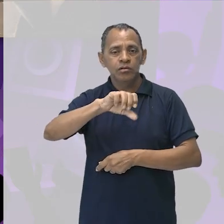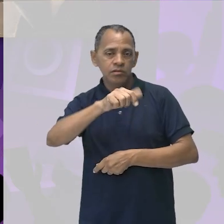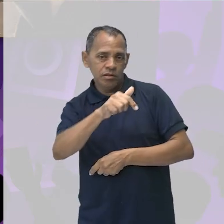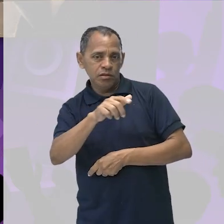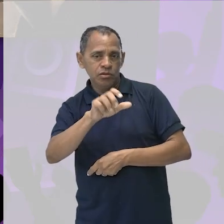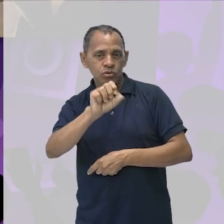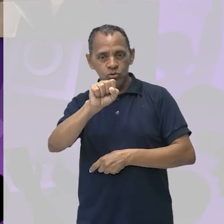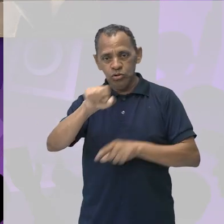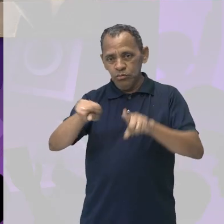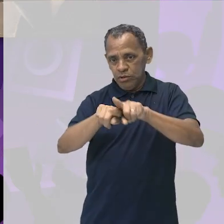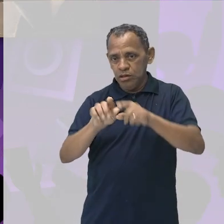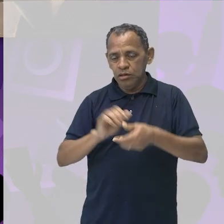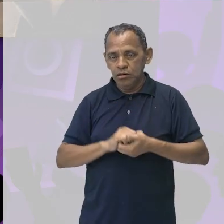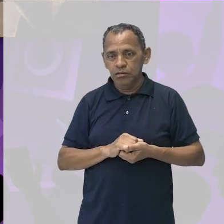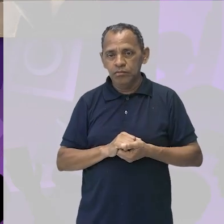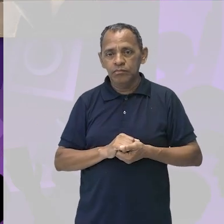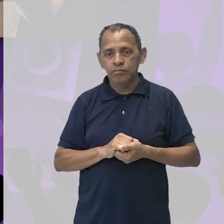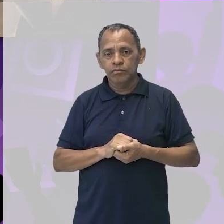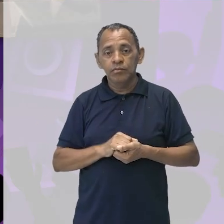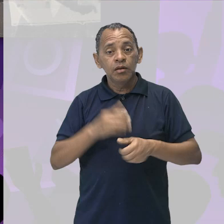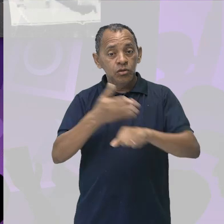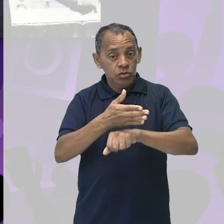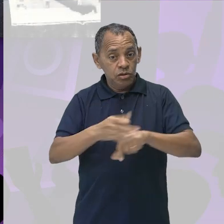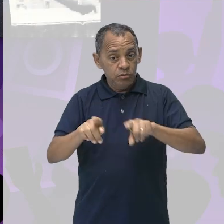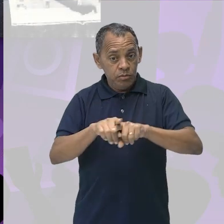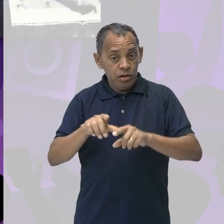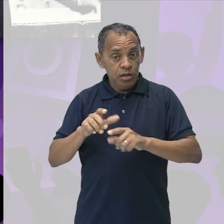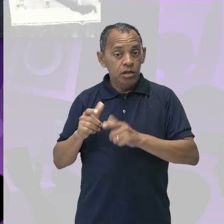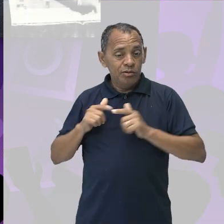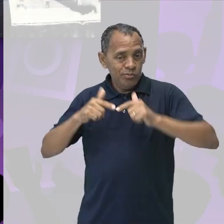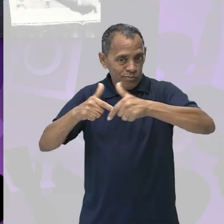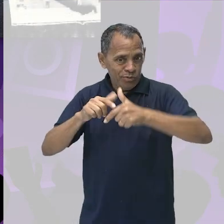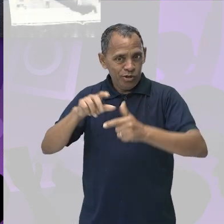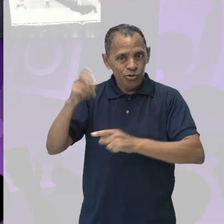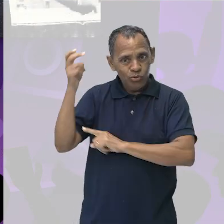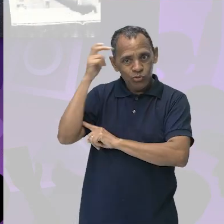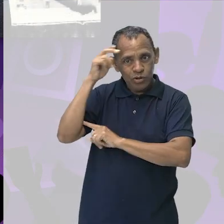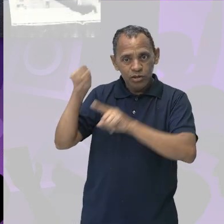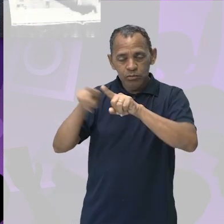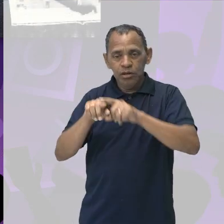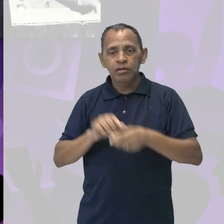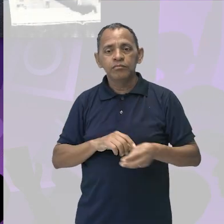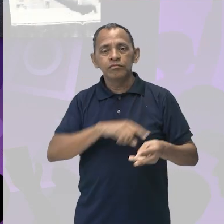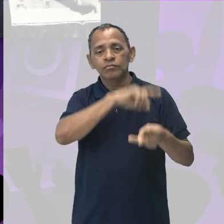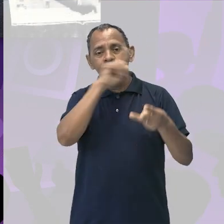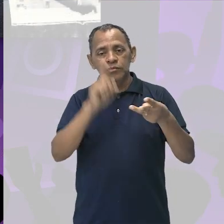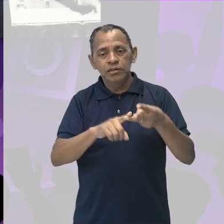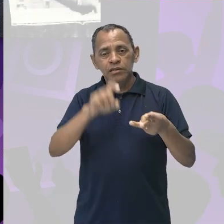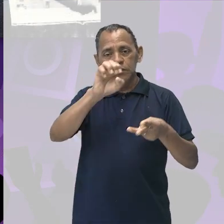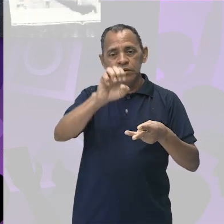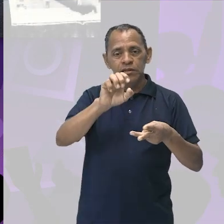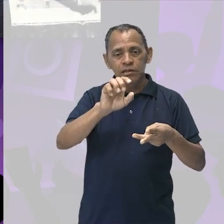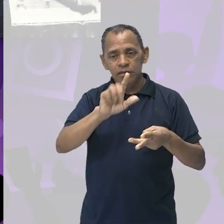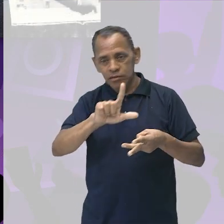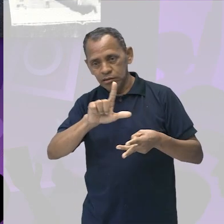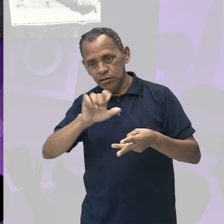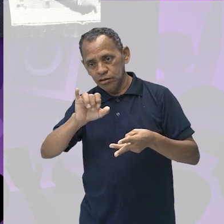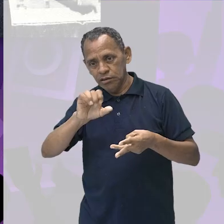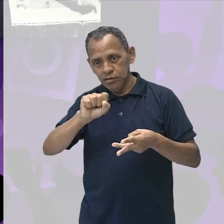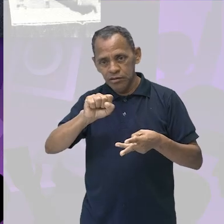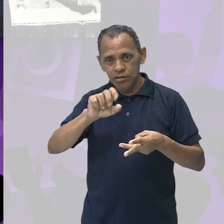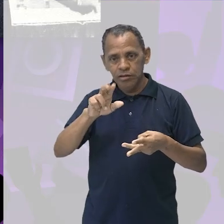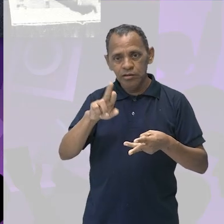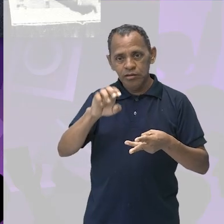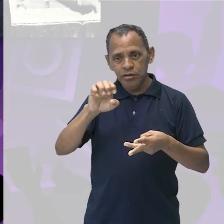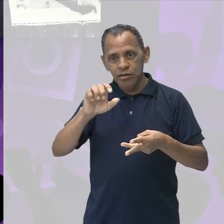movimento cultural Tropicália. E também temos a Elis, certo? Regina,